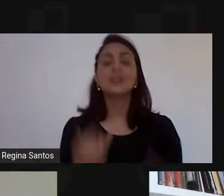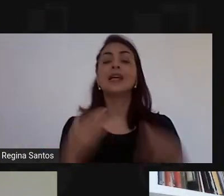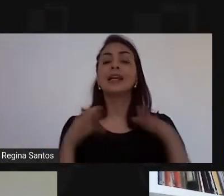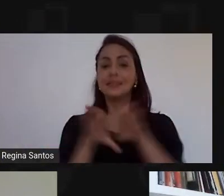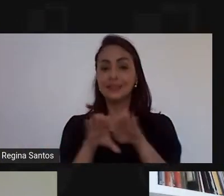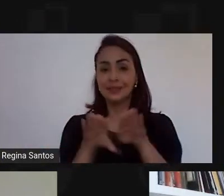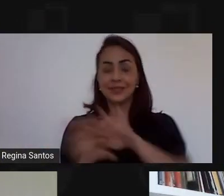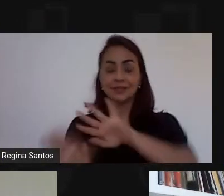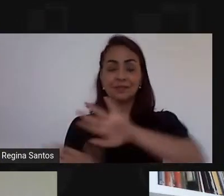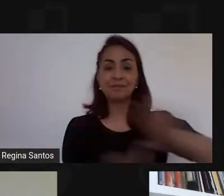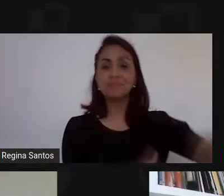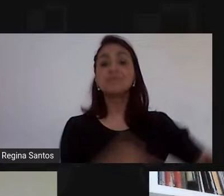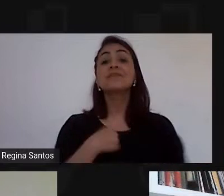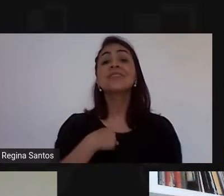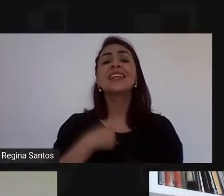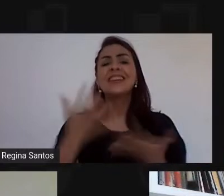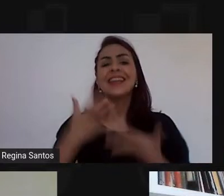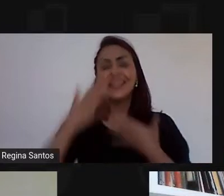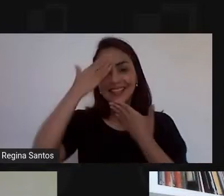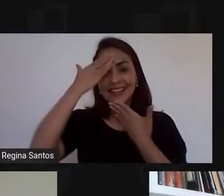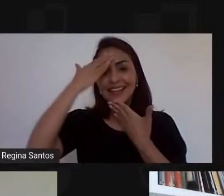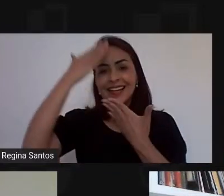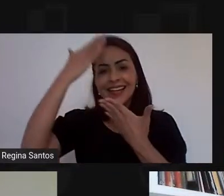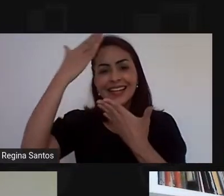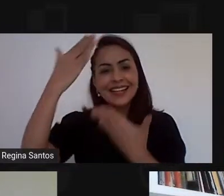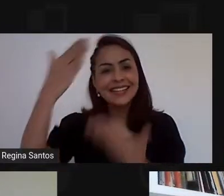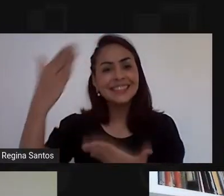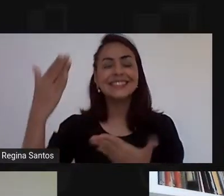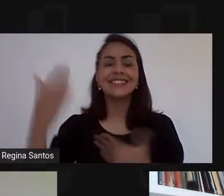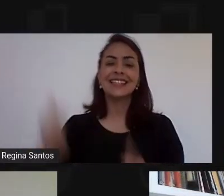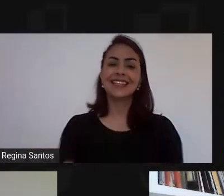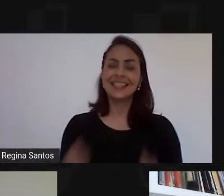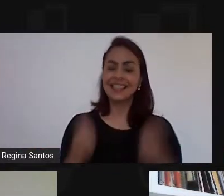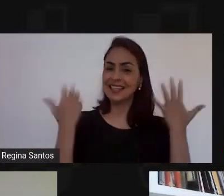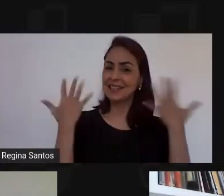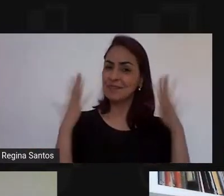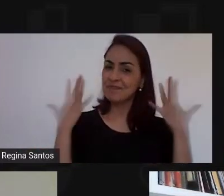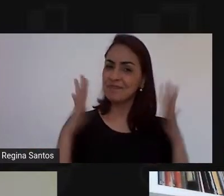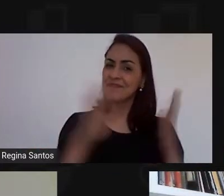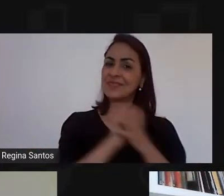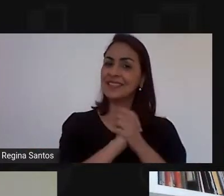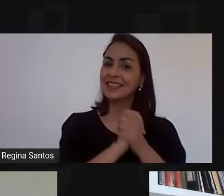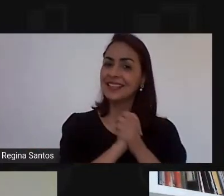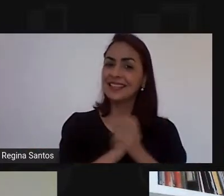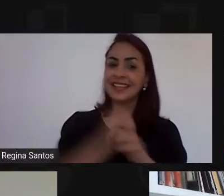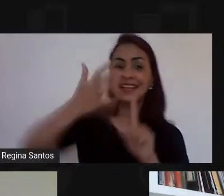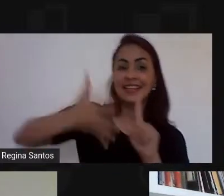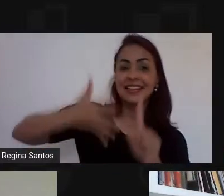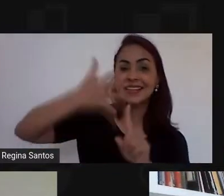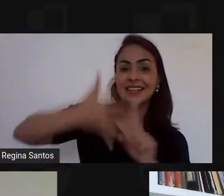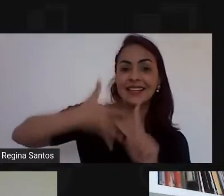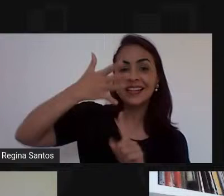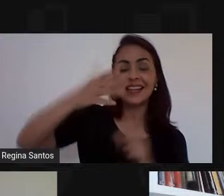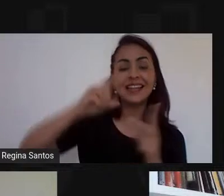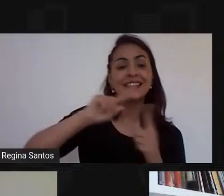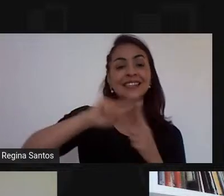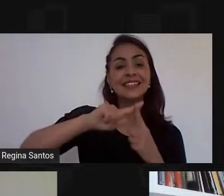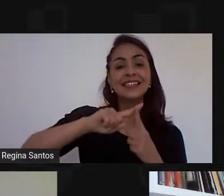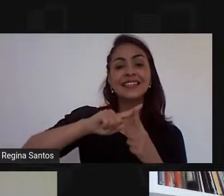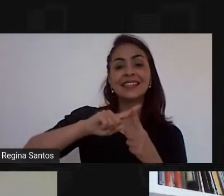muitíssimo, elogiar as falas da Tatiane, da Seildes, e a sua mediação,